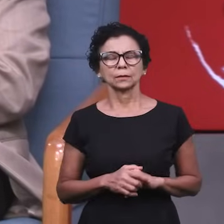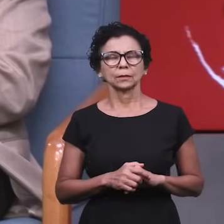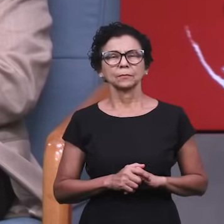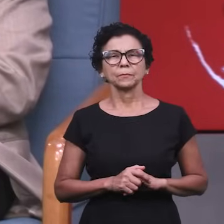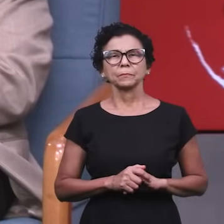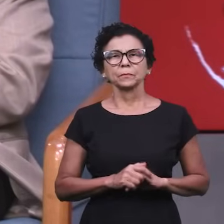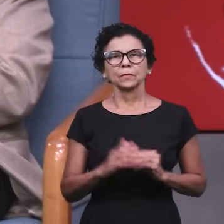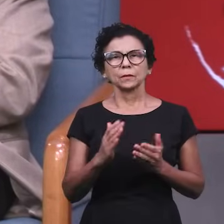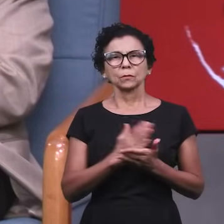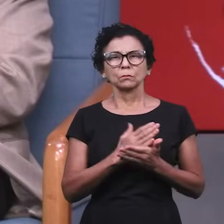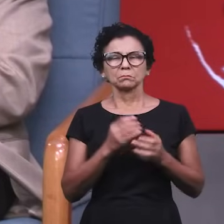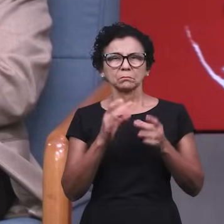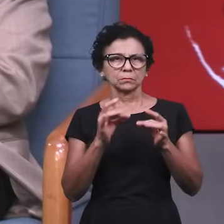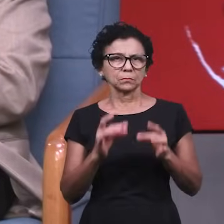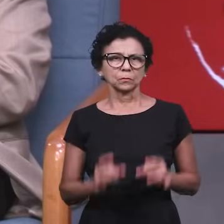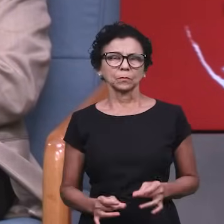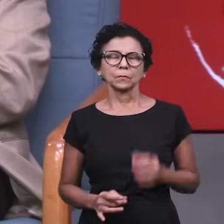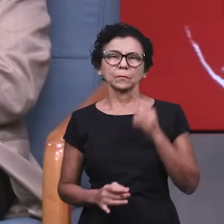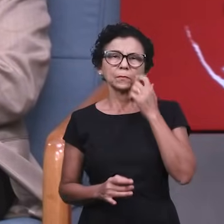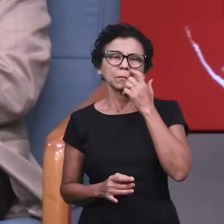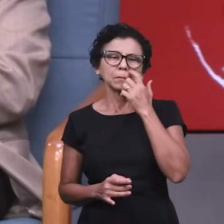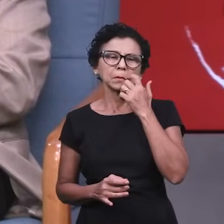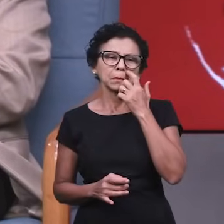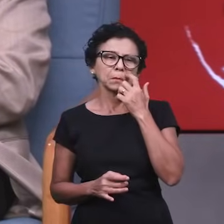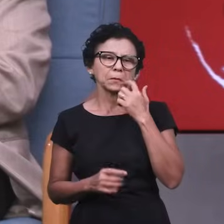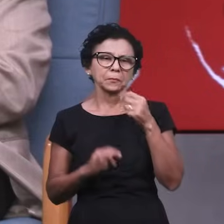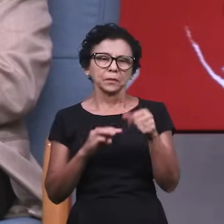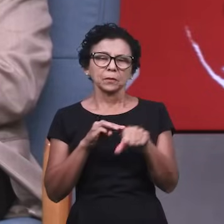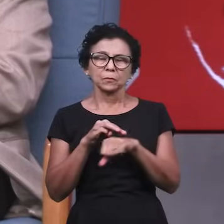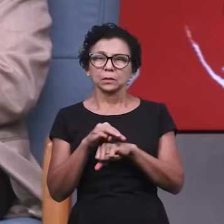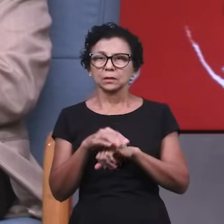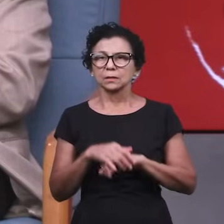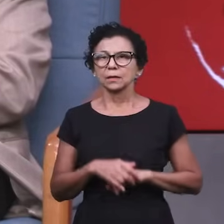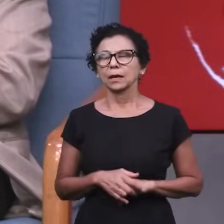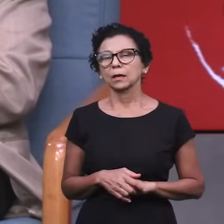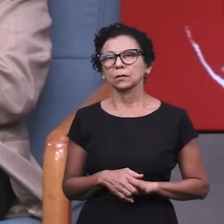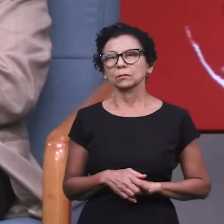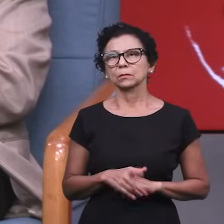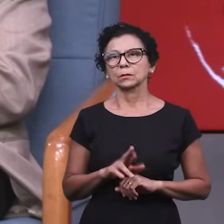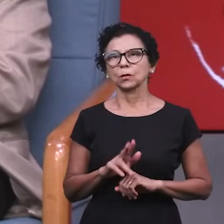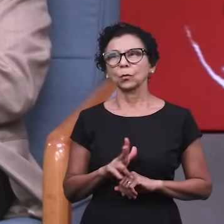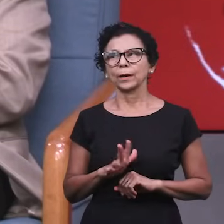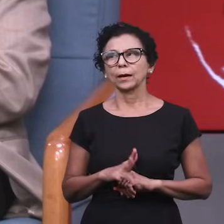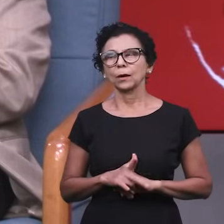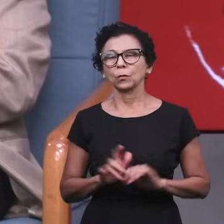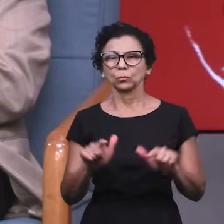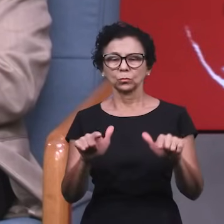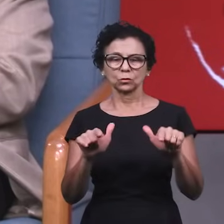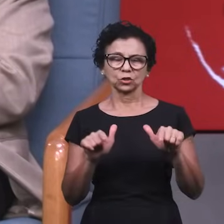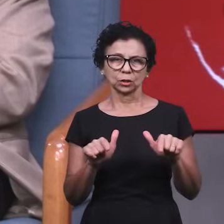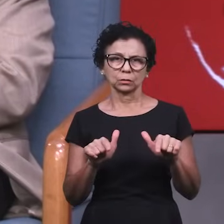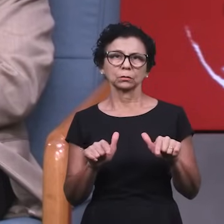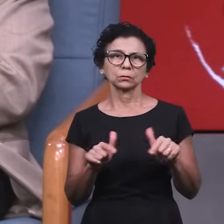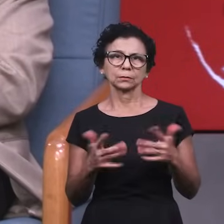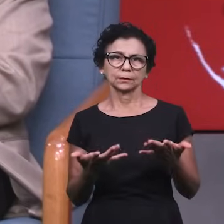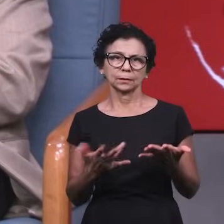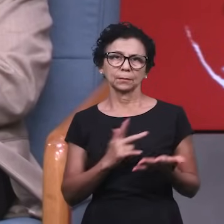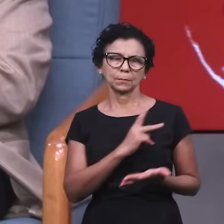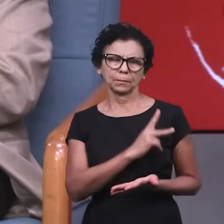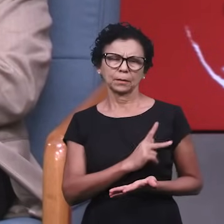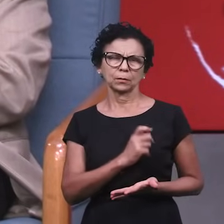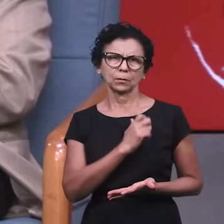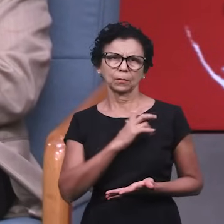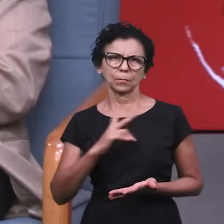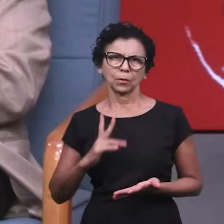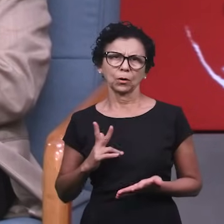anteriores. E ministério para nós não é um título, não. Então o apóstolo Paulo